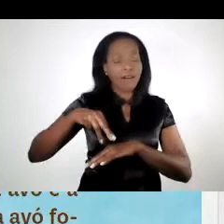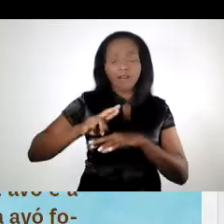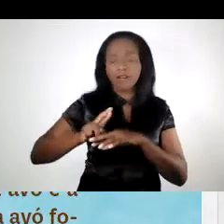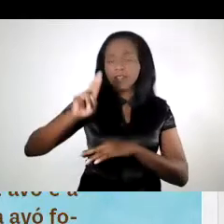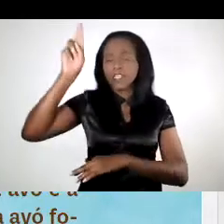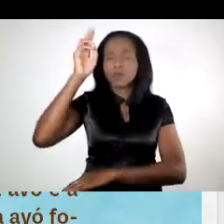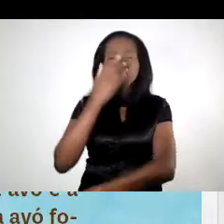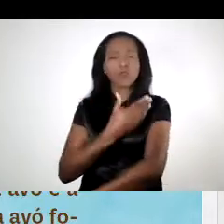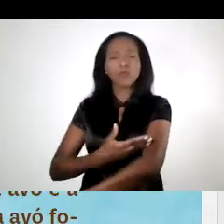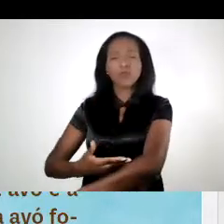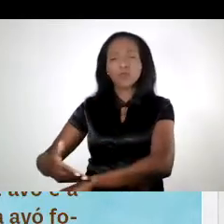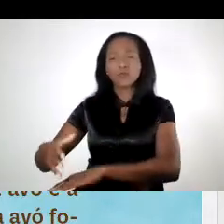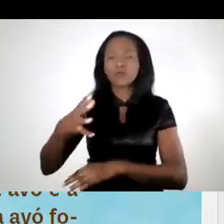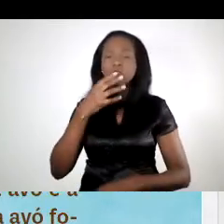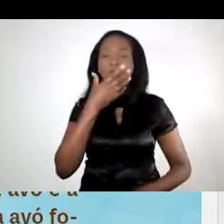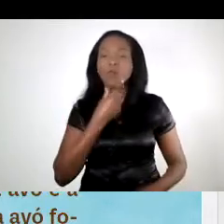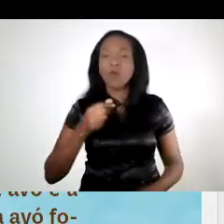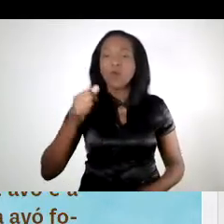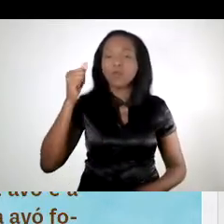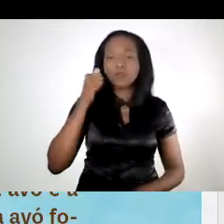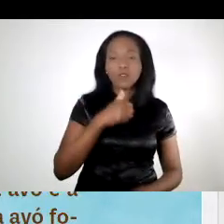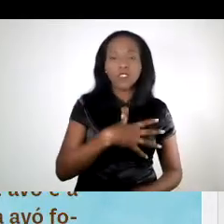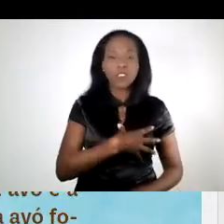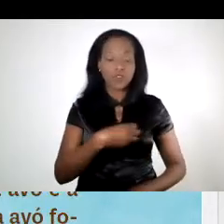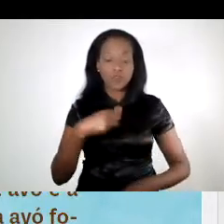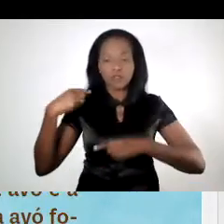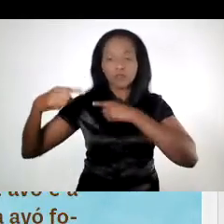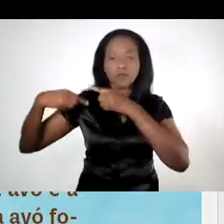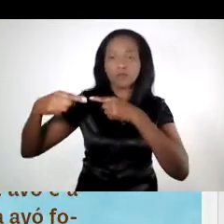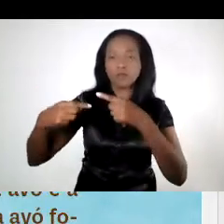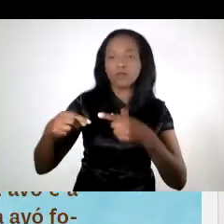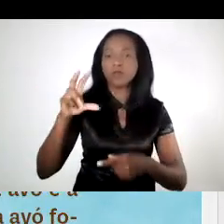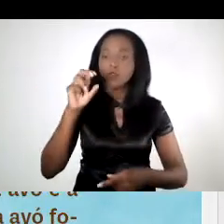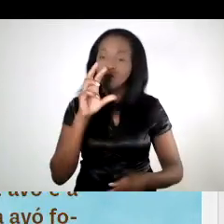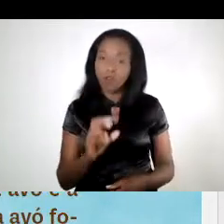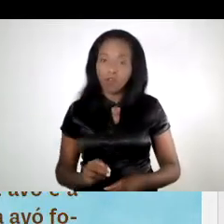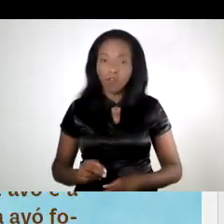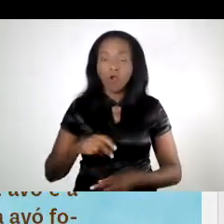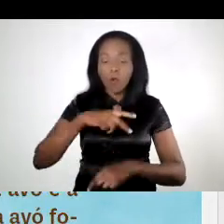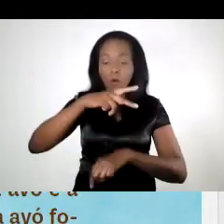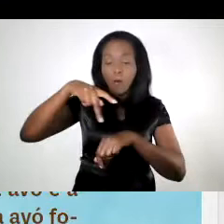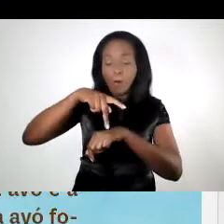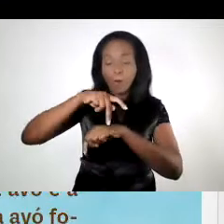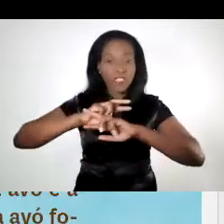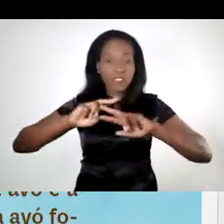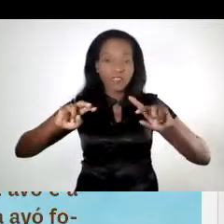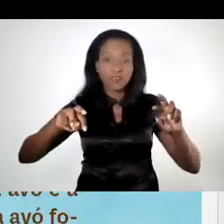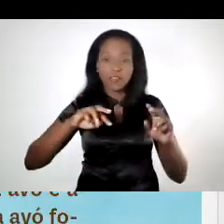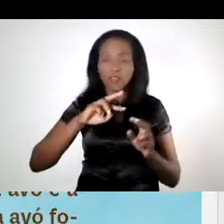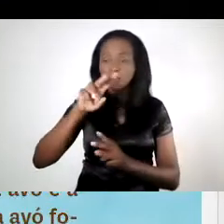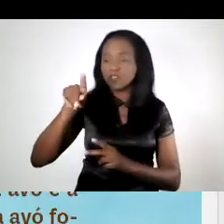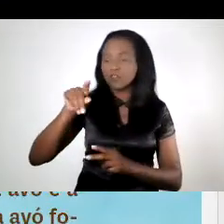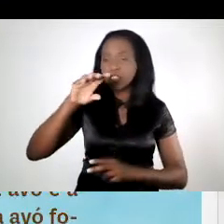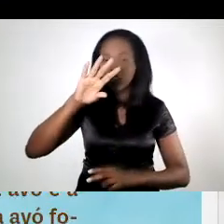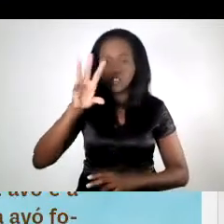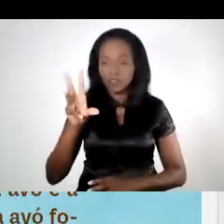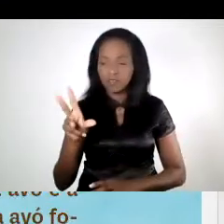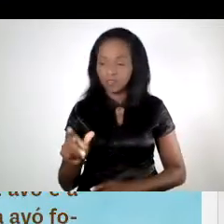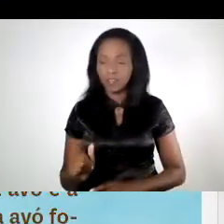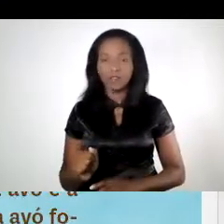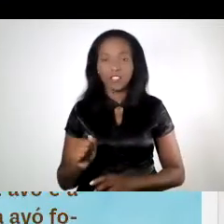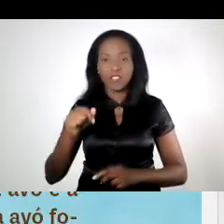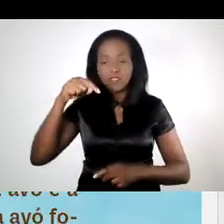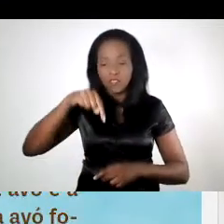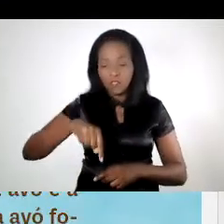e filhas de minha avó foram trazidos de diversos países da África e formaram quilombos no Brasil. Todos